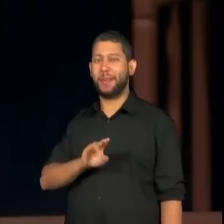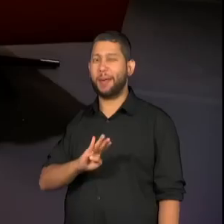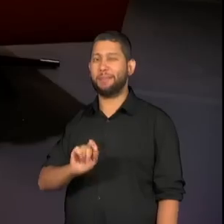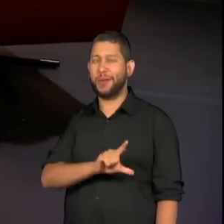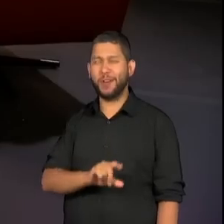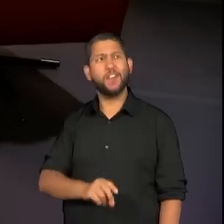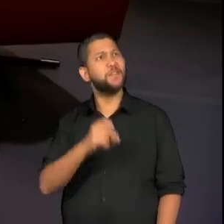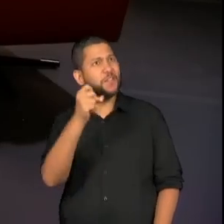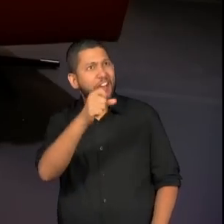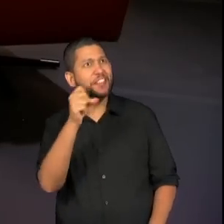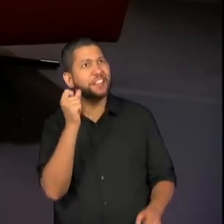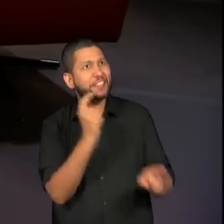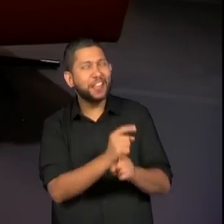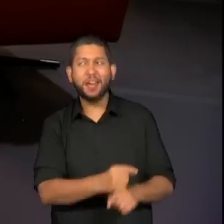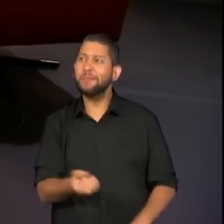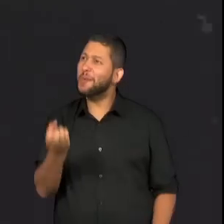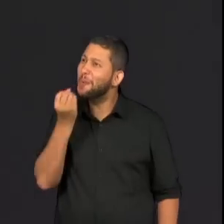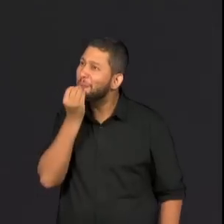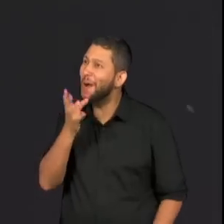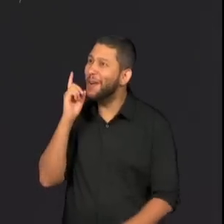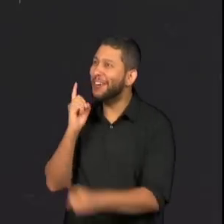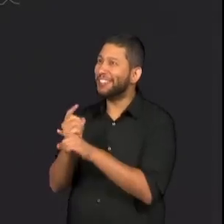tempo. Bom te reencontrar.